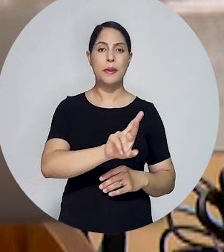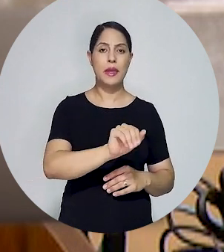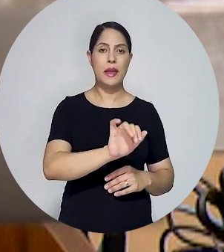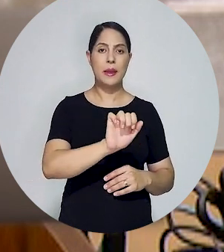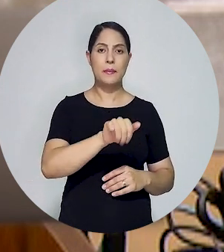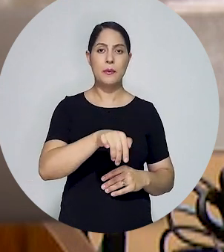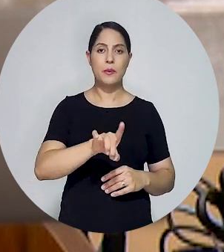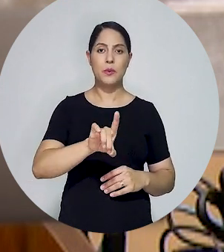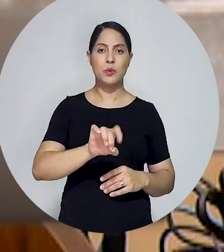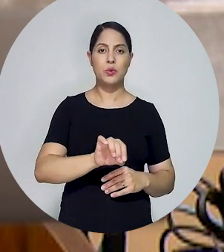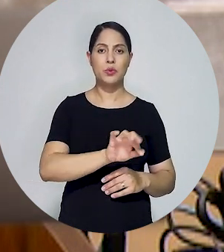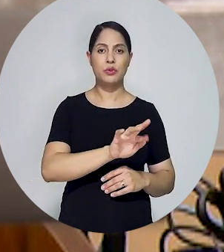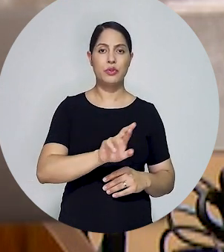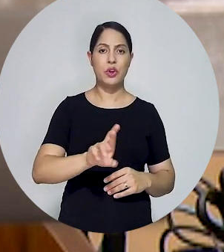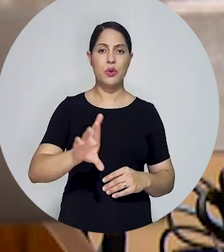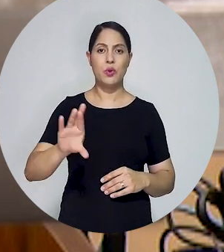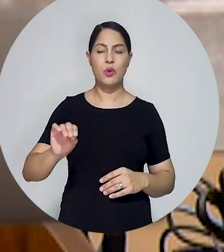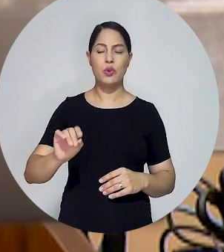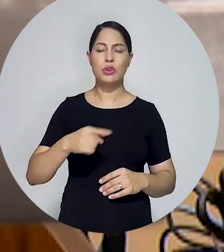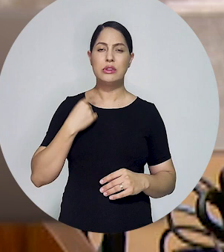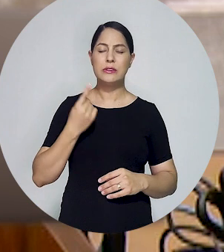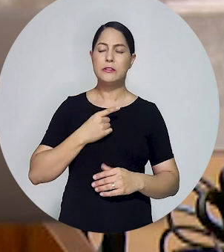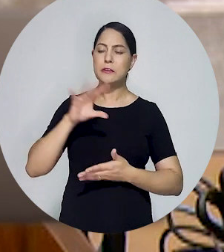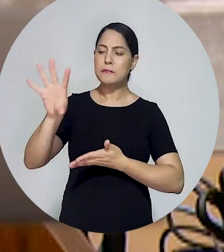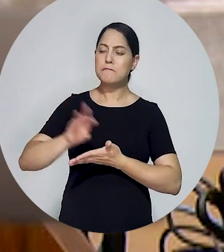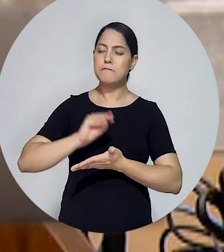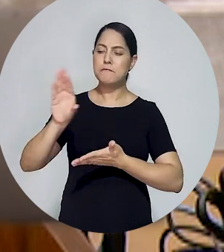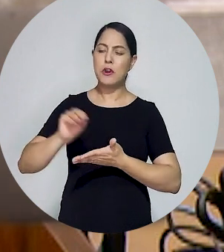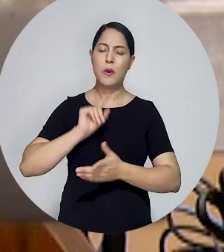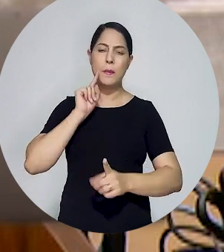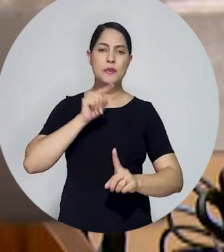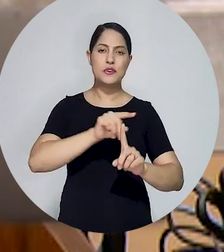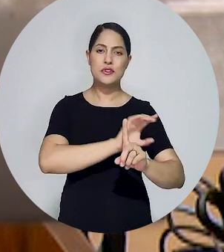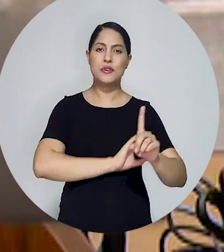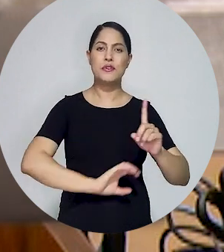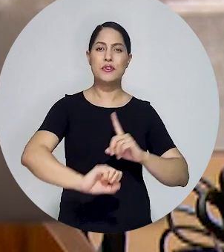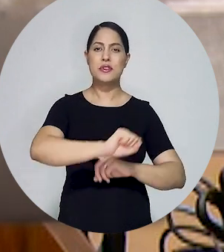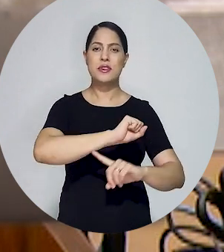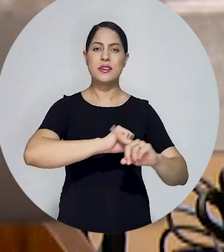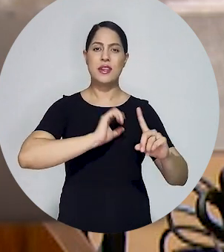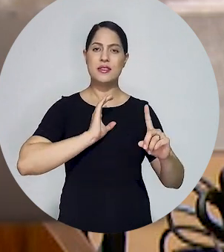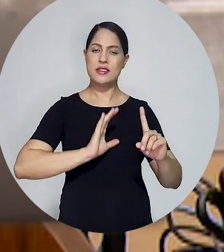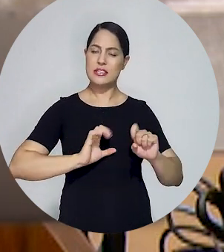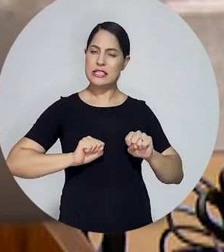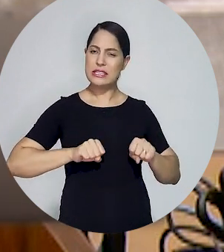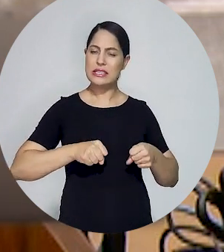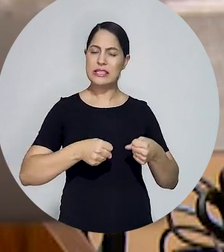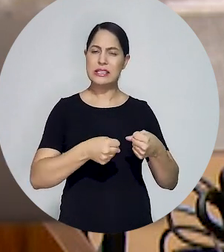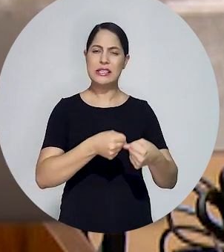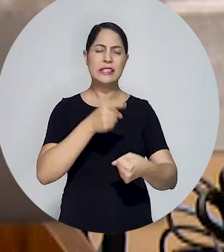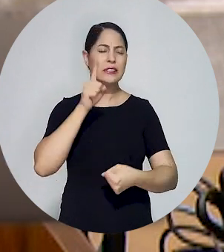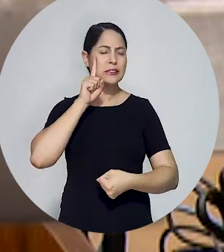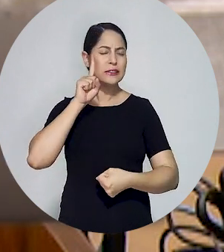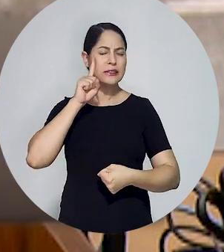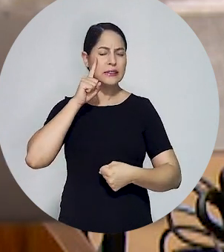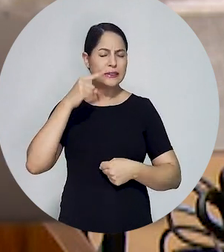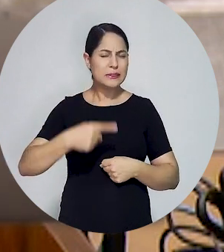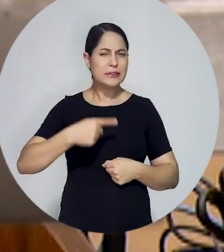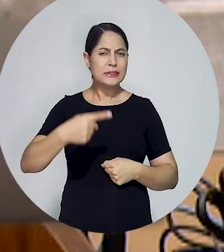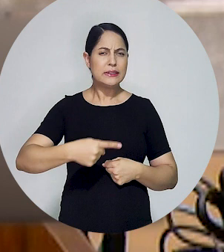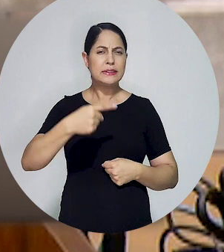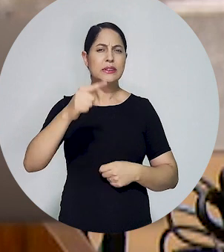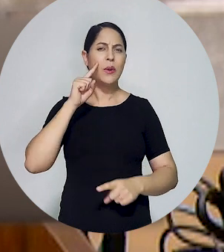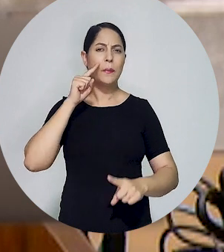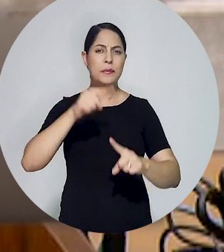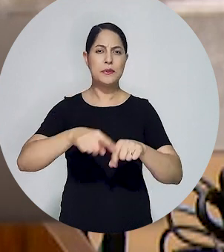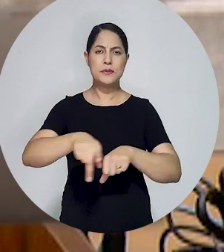Ordem, Raimundo Faoro, que continua a inspirar-nos na gratificante tarefa de defender a cidadania e fortalecer todos